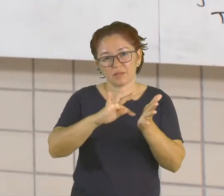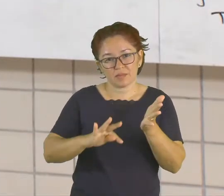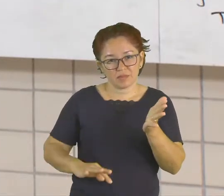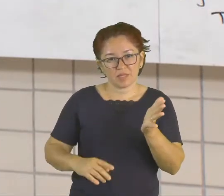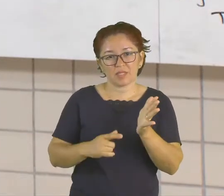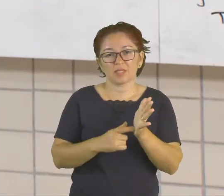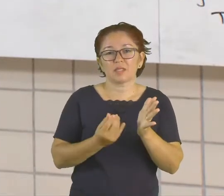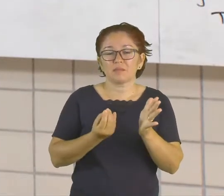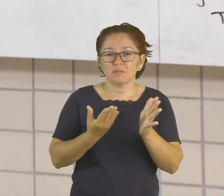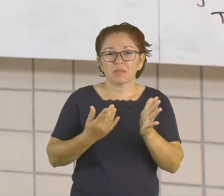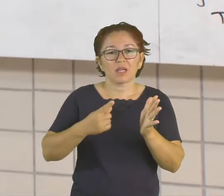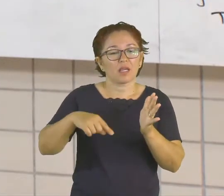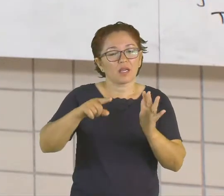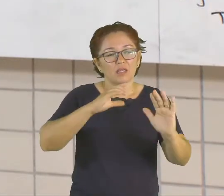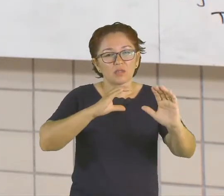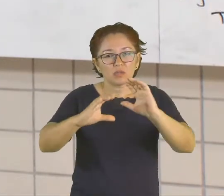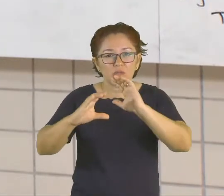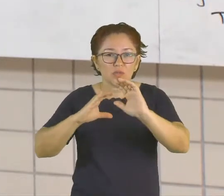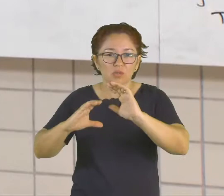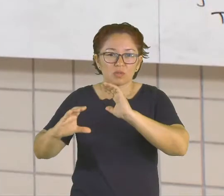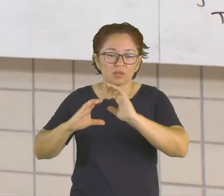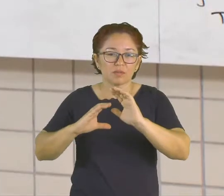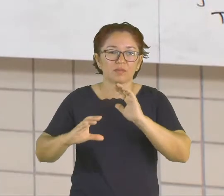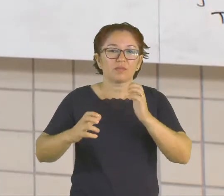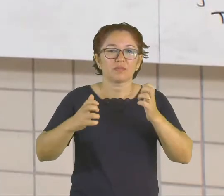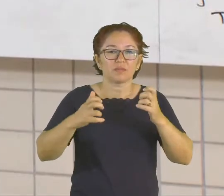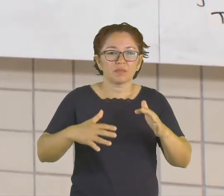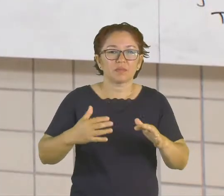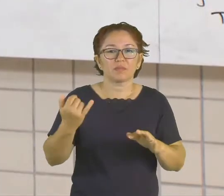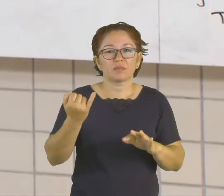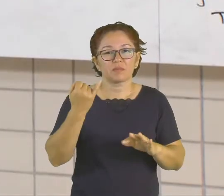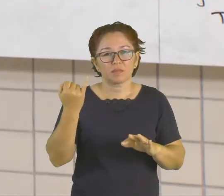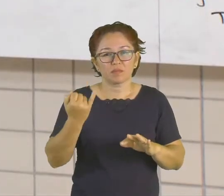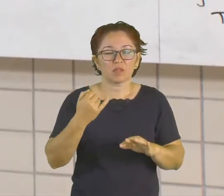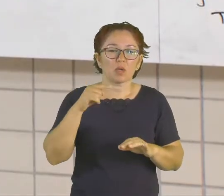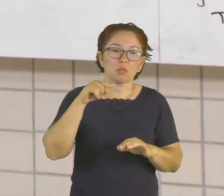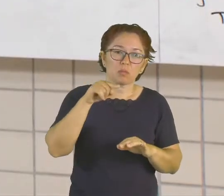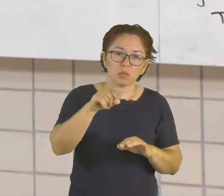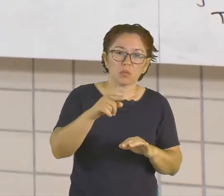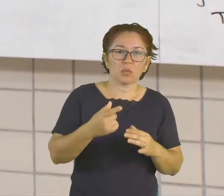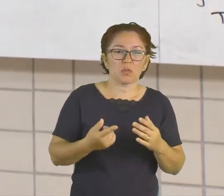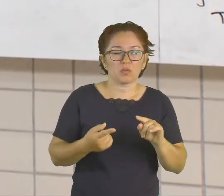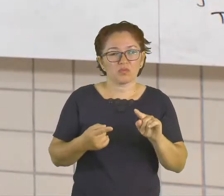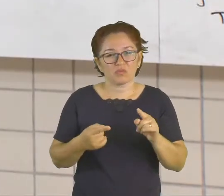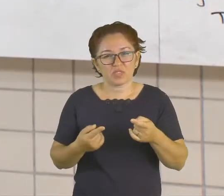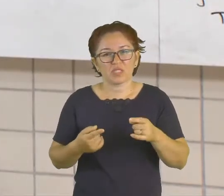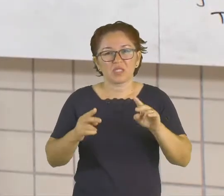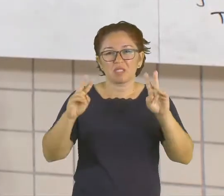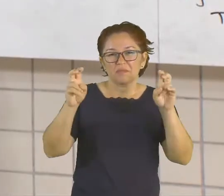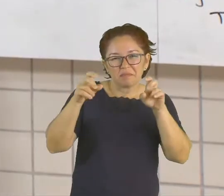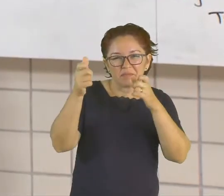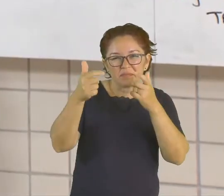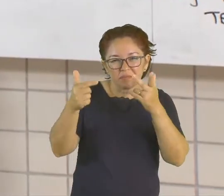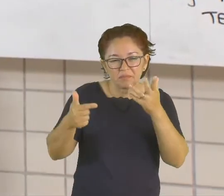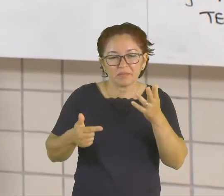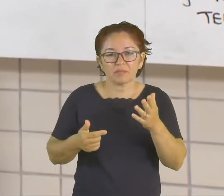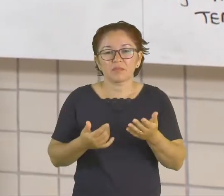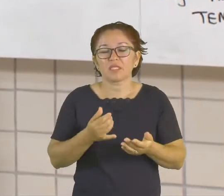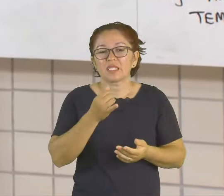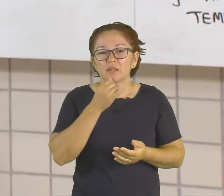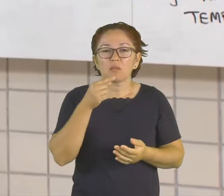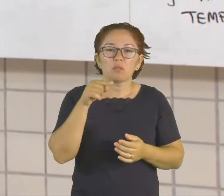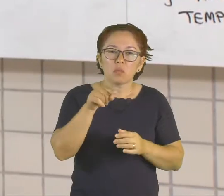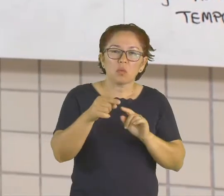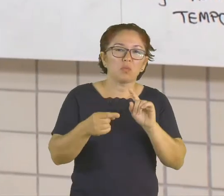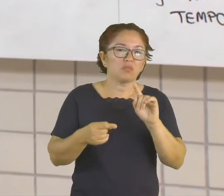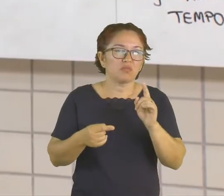um pouquinho sobre o uso da pontuação. Nós sabemos que a pontuação ela é muito importante